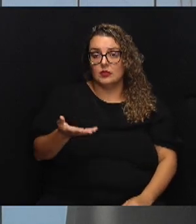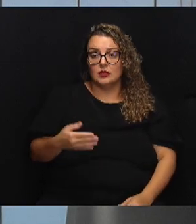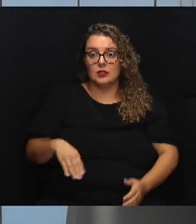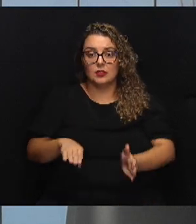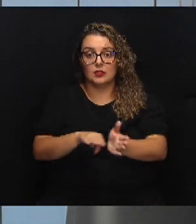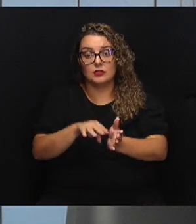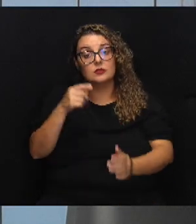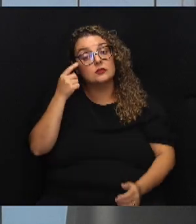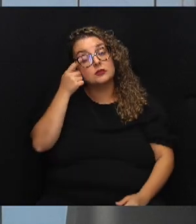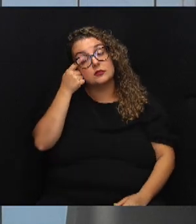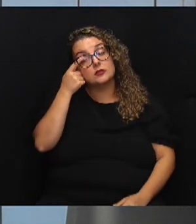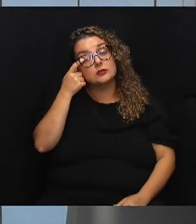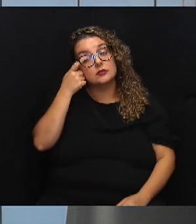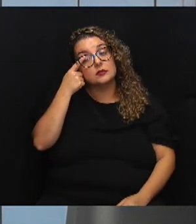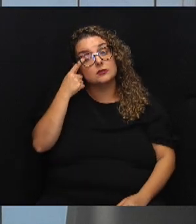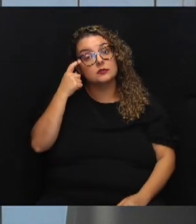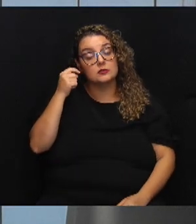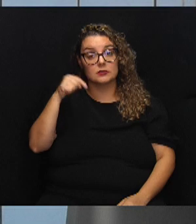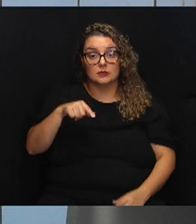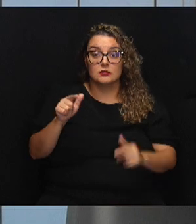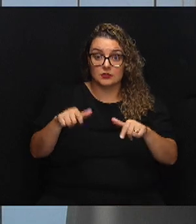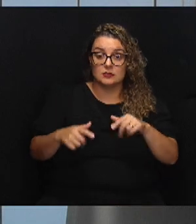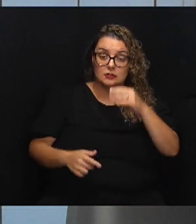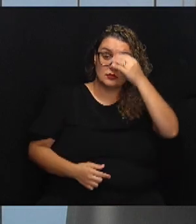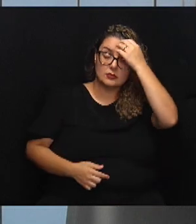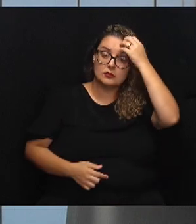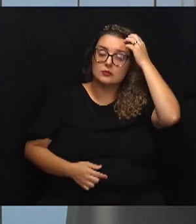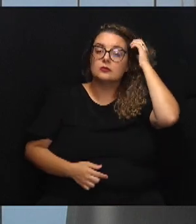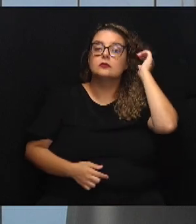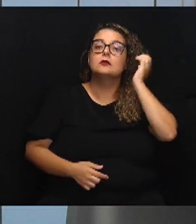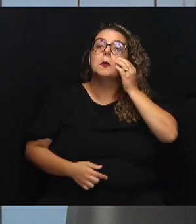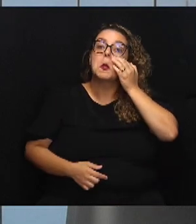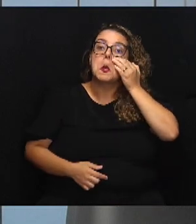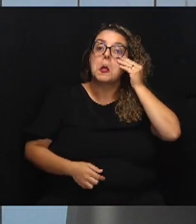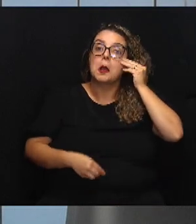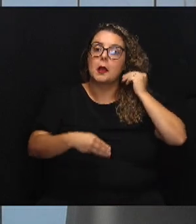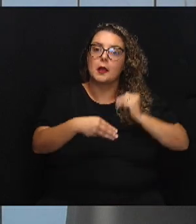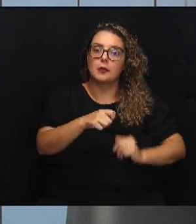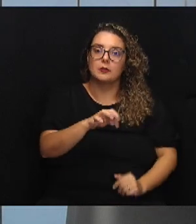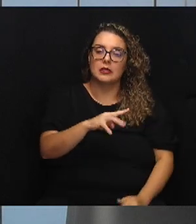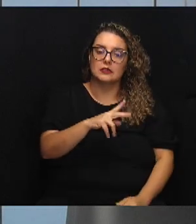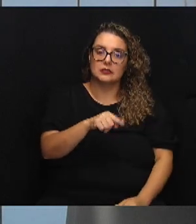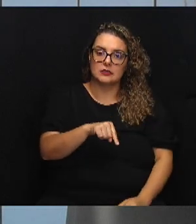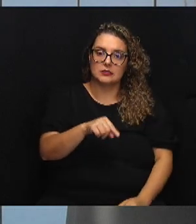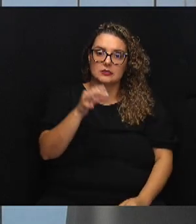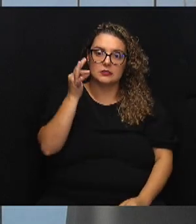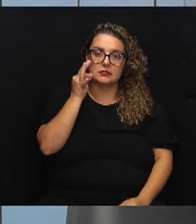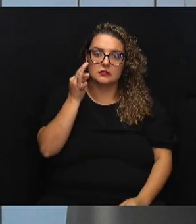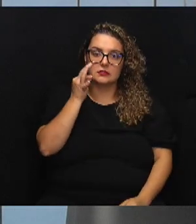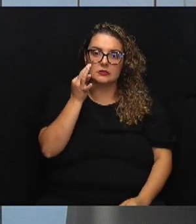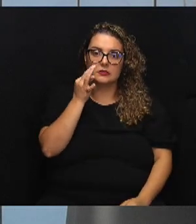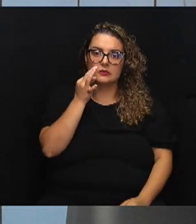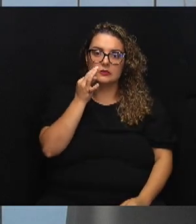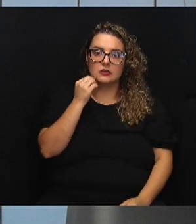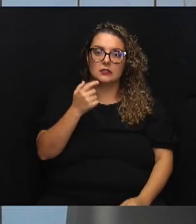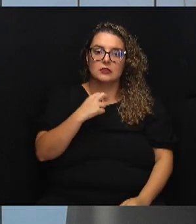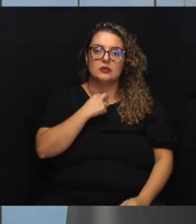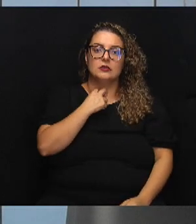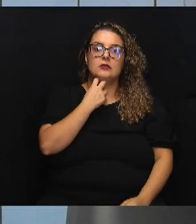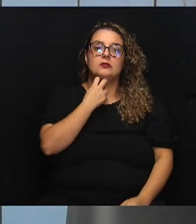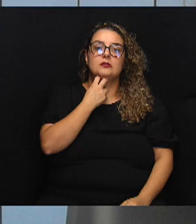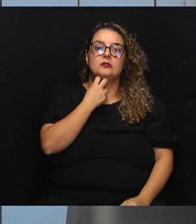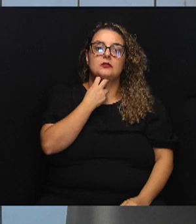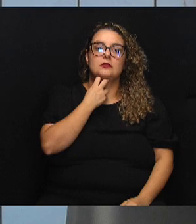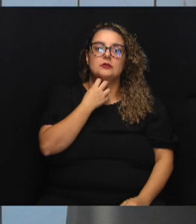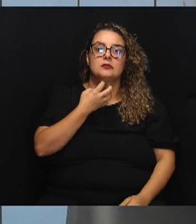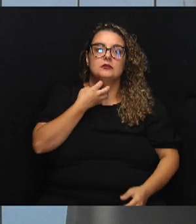cheguei nesse lugar, a matriz, né, a cadela, ela estava sem as cordas vocais. Tinham retirado